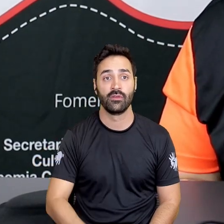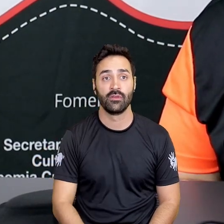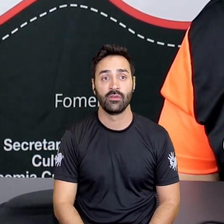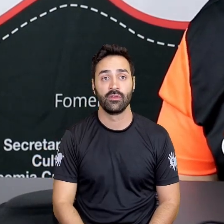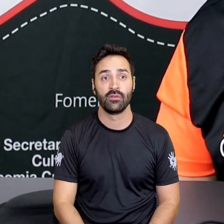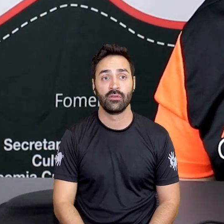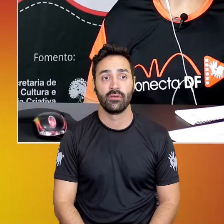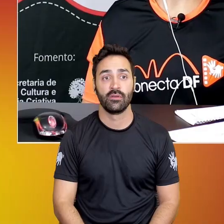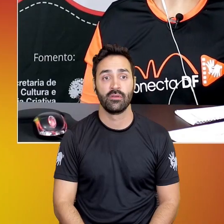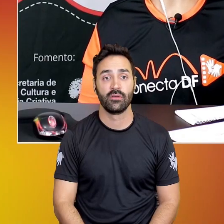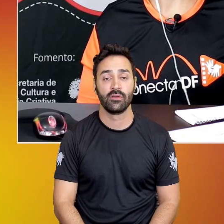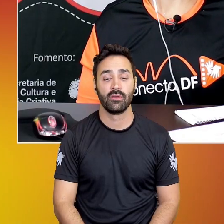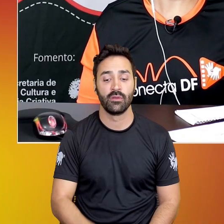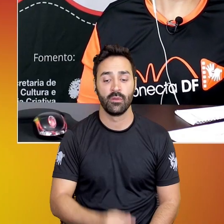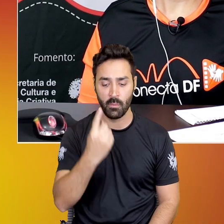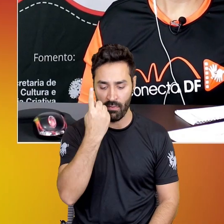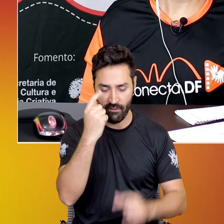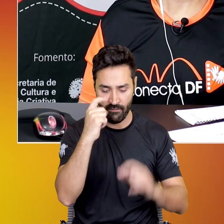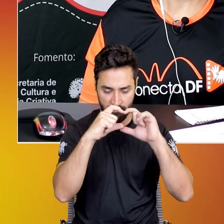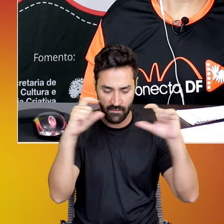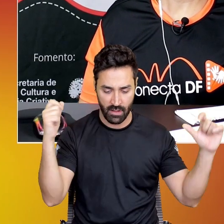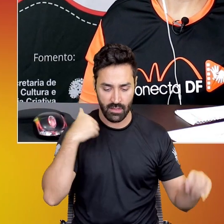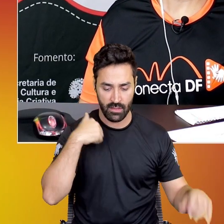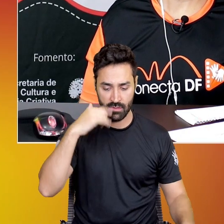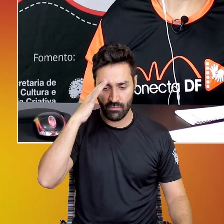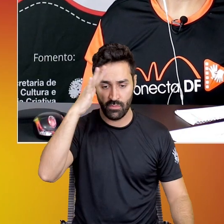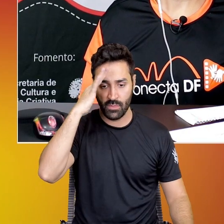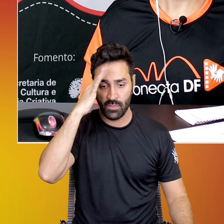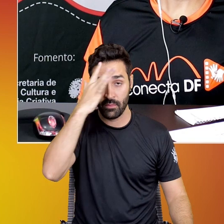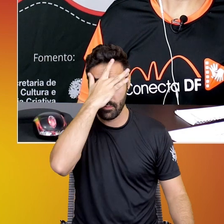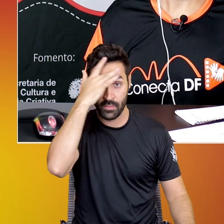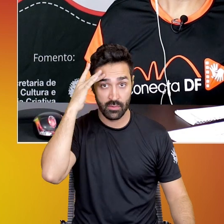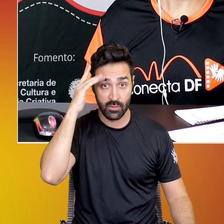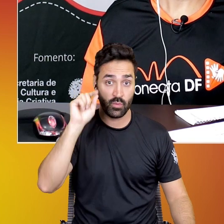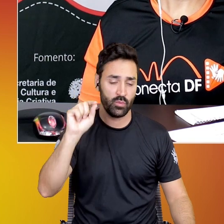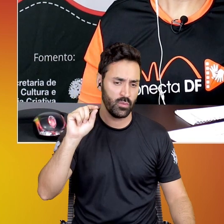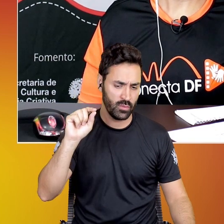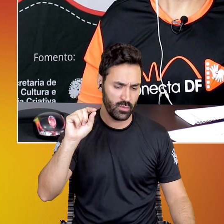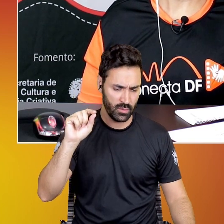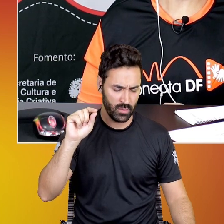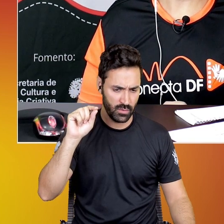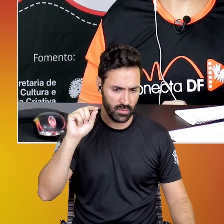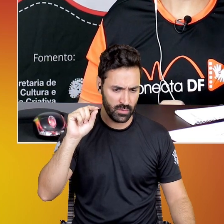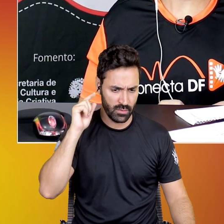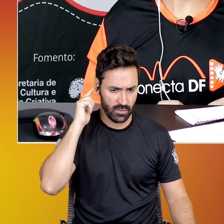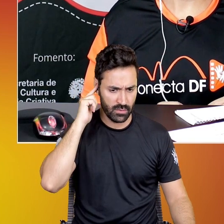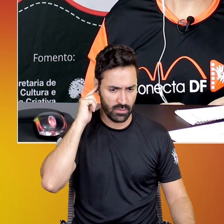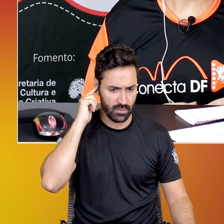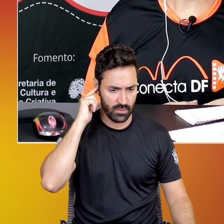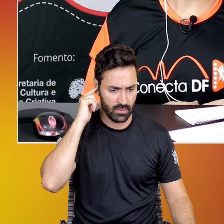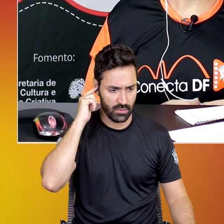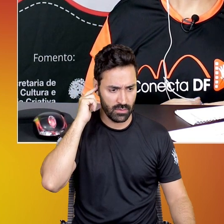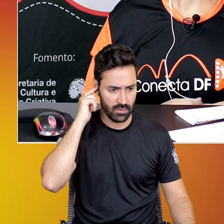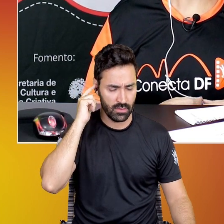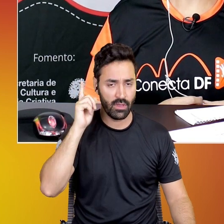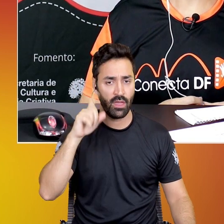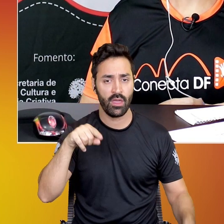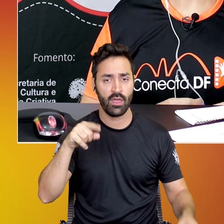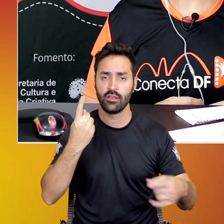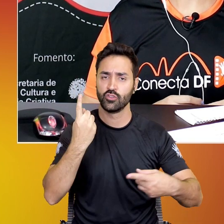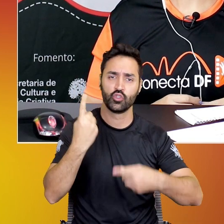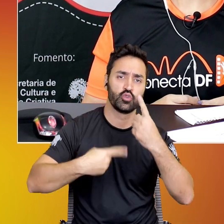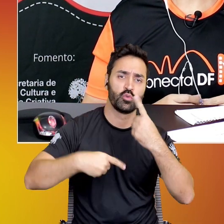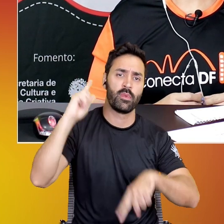uma palavra não, uma frase, uma pessoa que tem que superar, para eles, de superação.